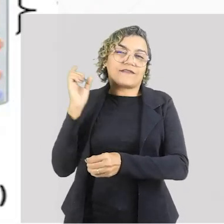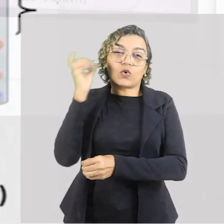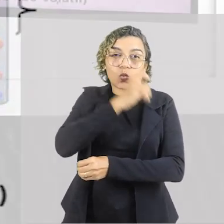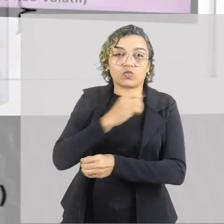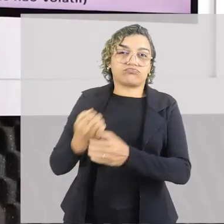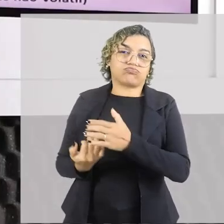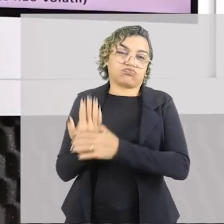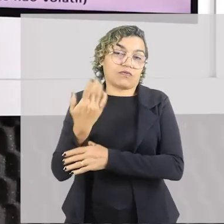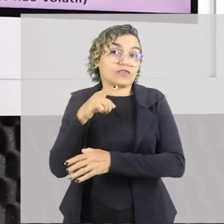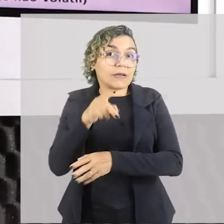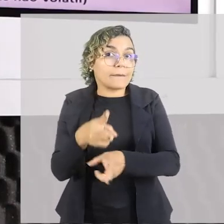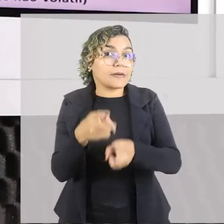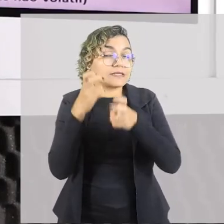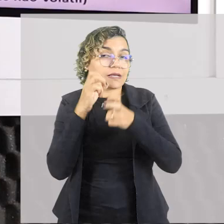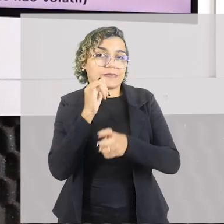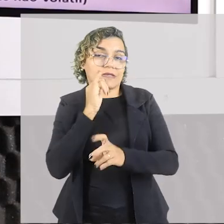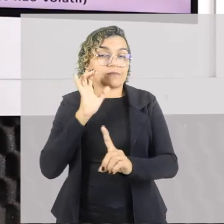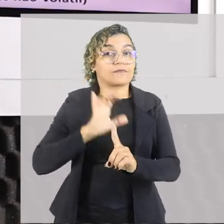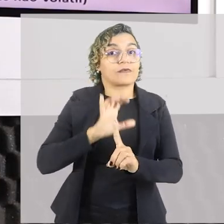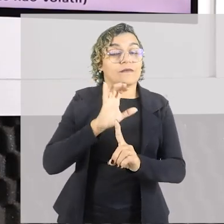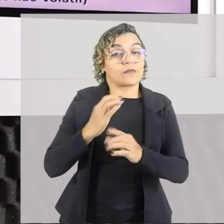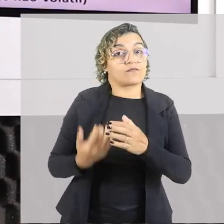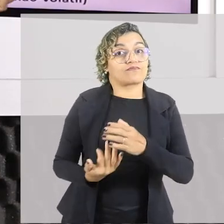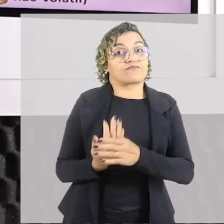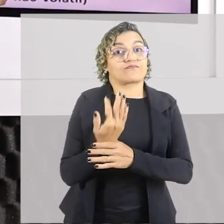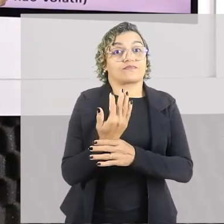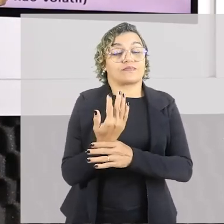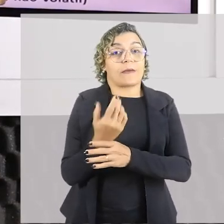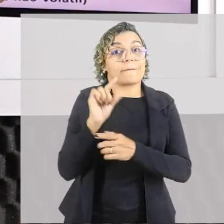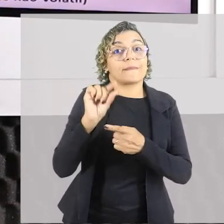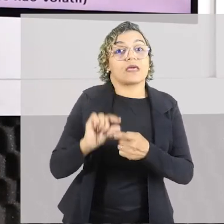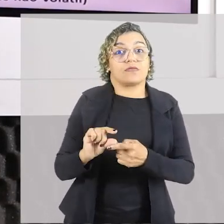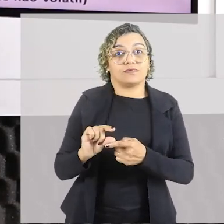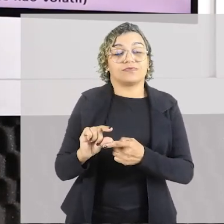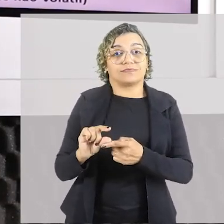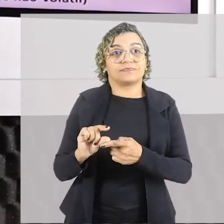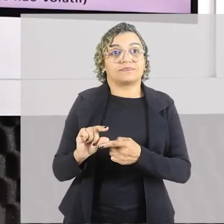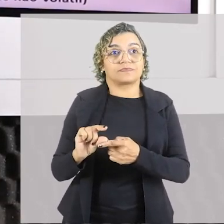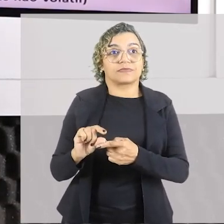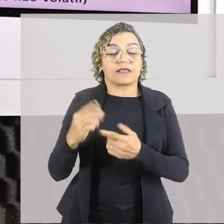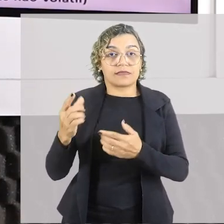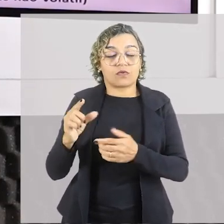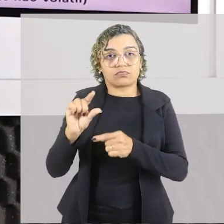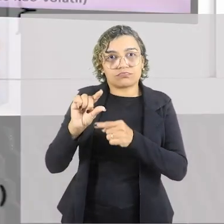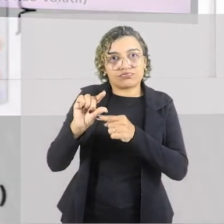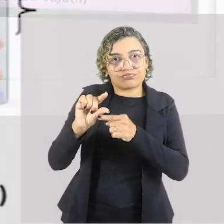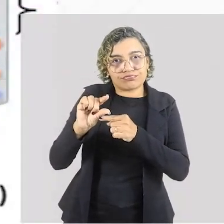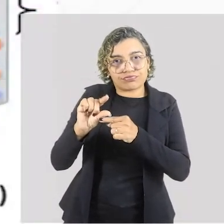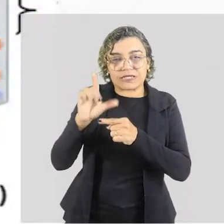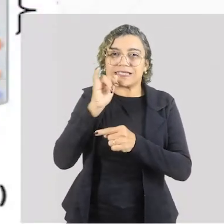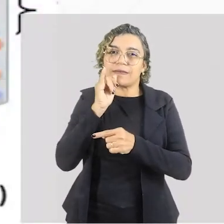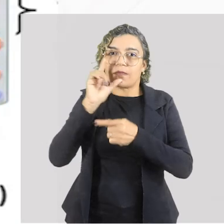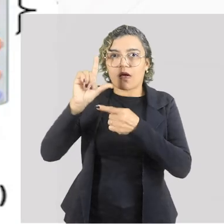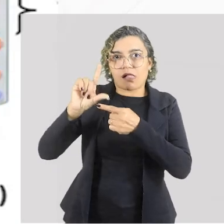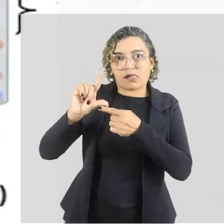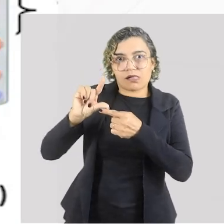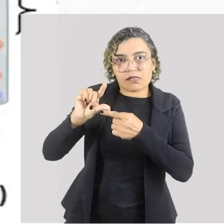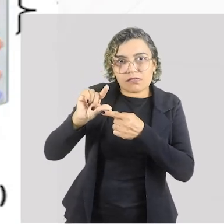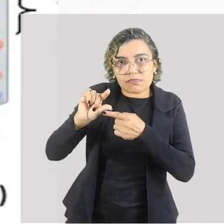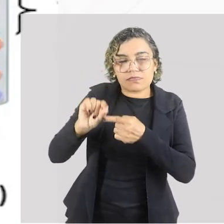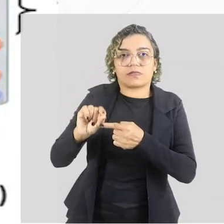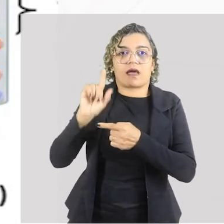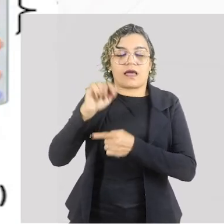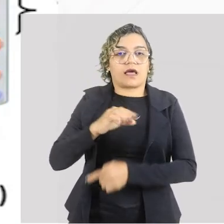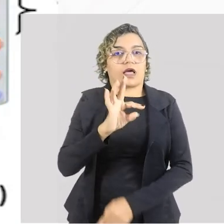Você vai perceber que você vai gerar menos vapor por ter soluto. E essa diminuição bem aqui é o que eu chamo